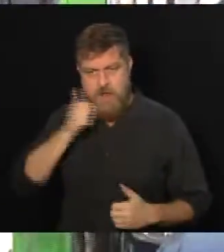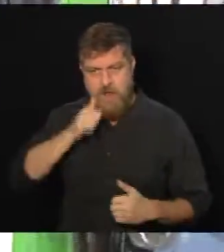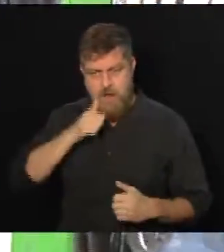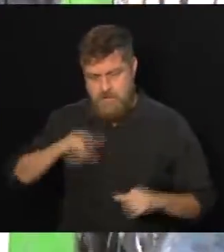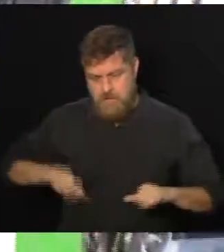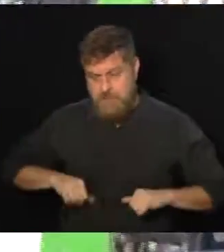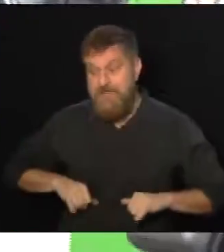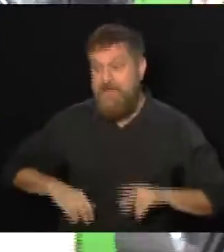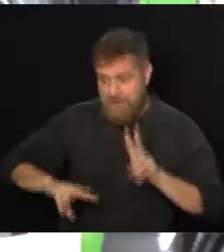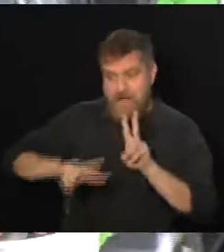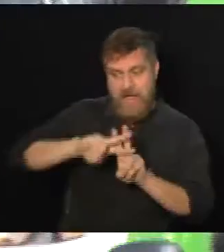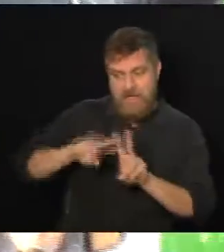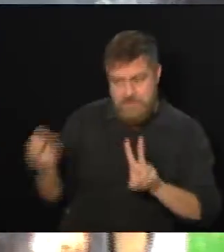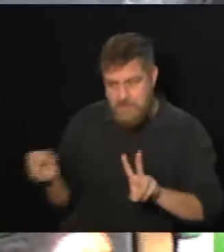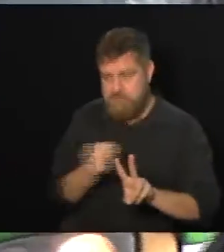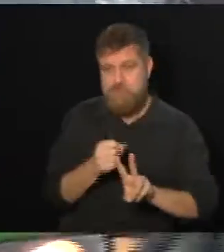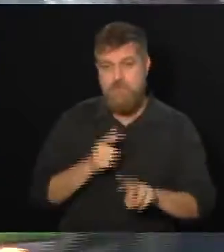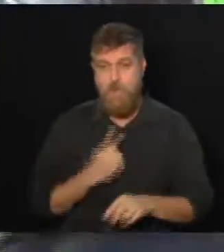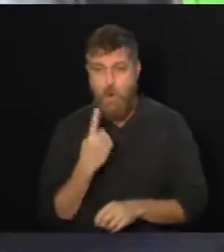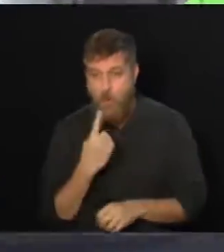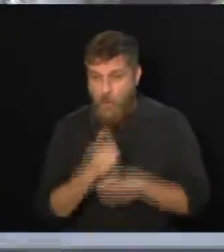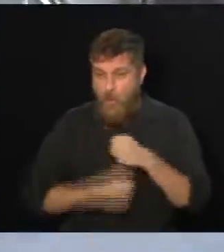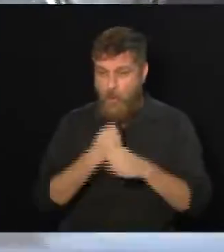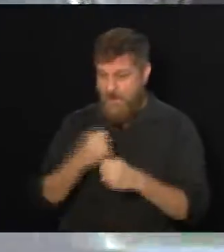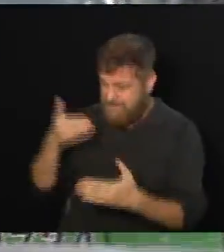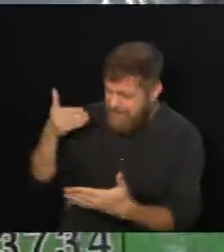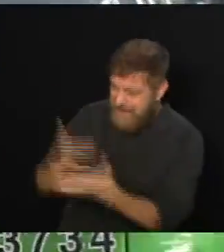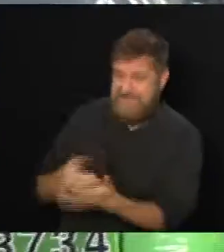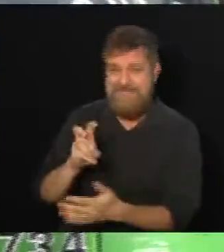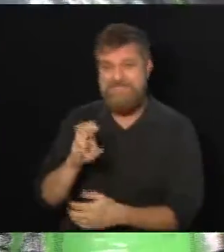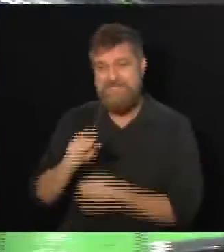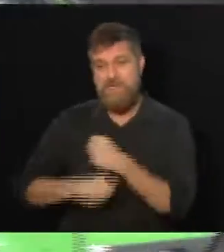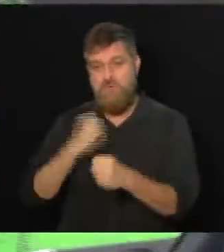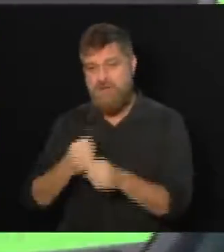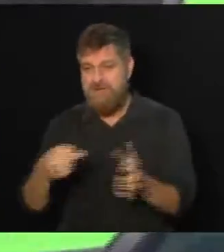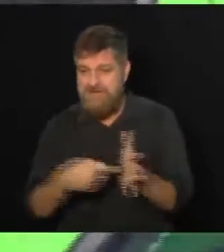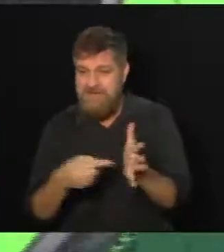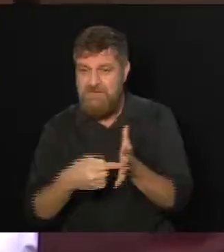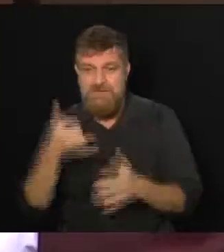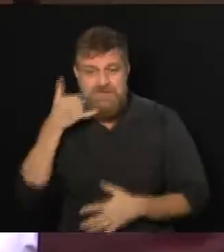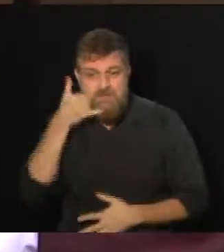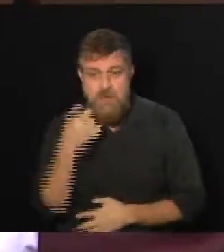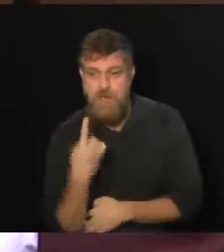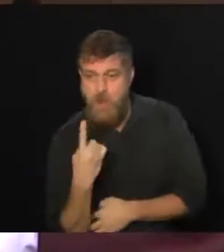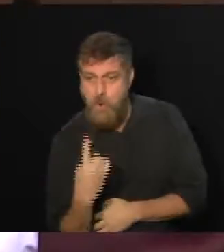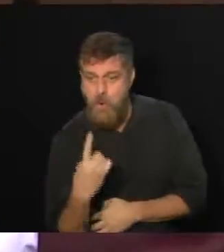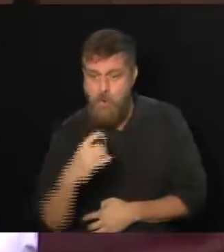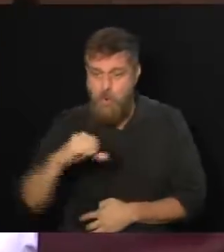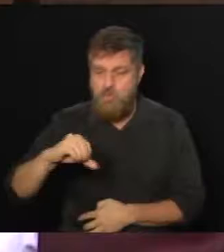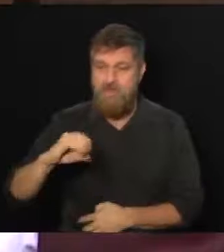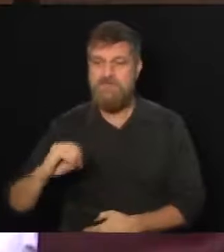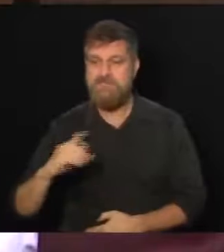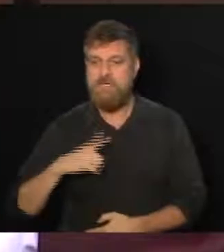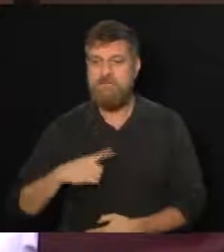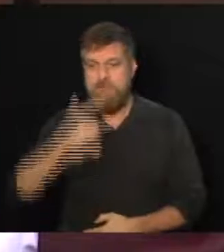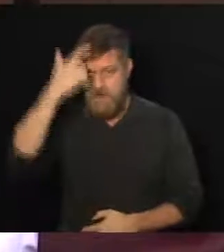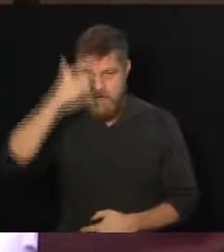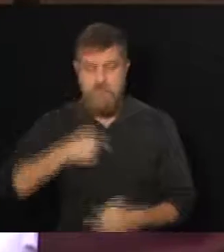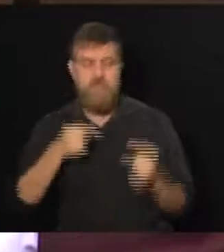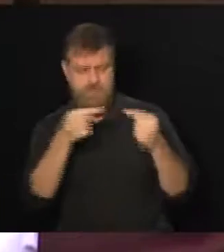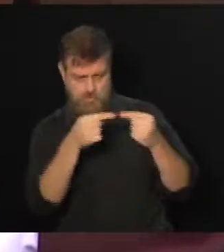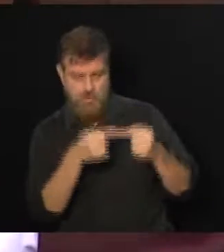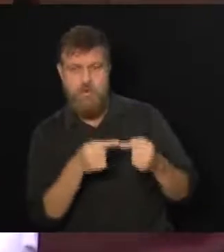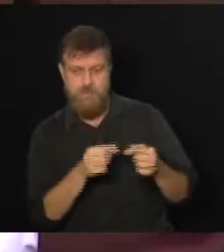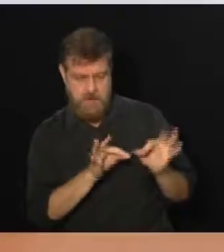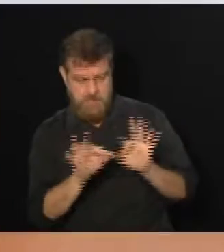da cadeia, com pena de 1 a 5 anos. Denuncie pelo 190. Eu acompanho o relator com meu voto favorável